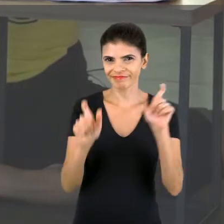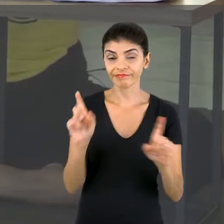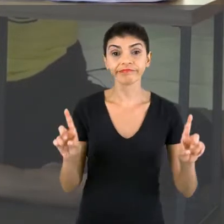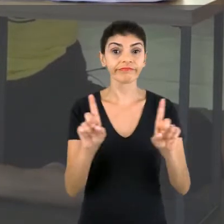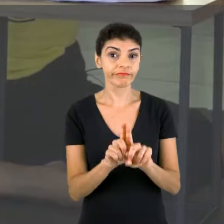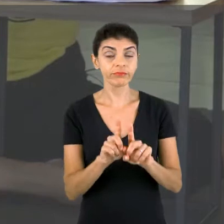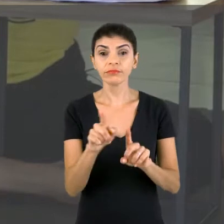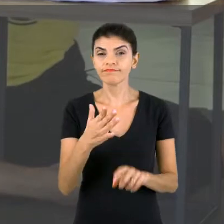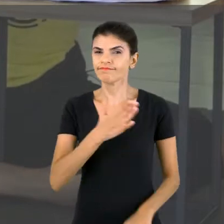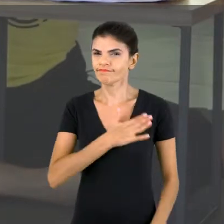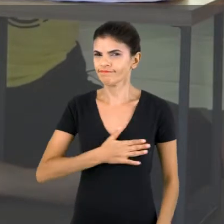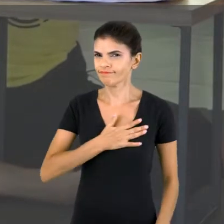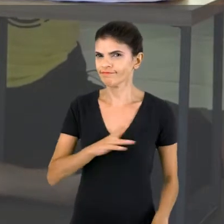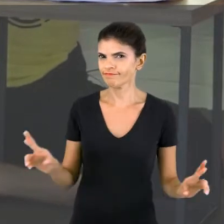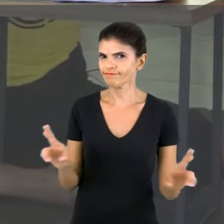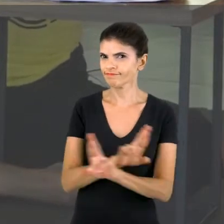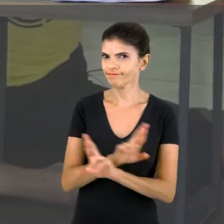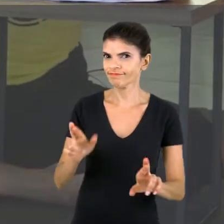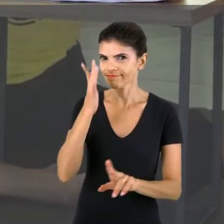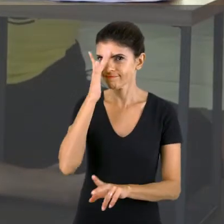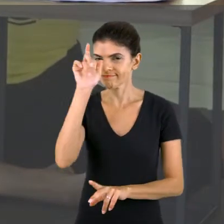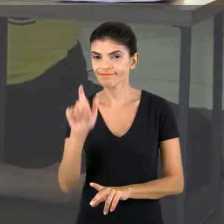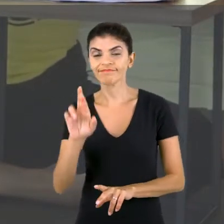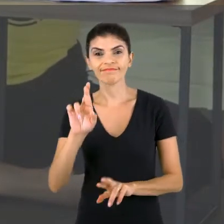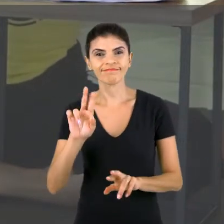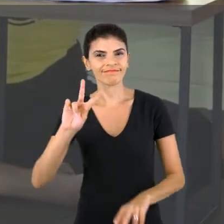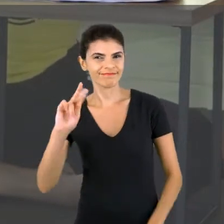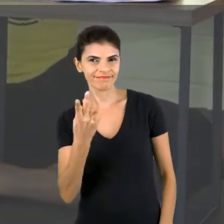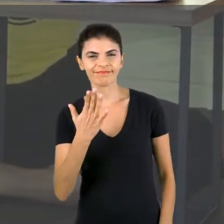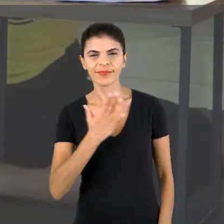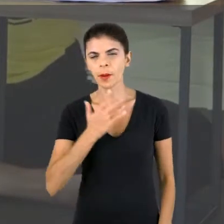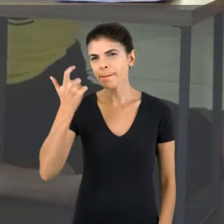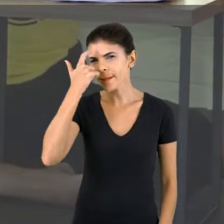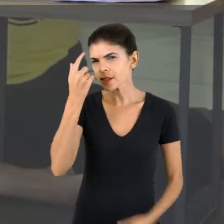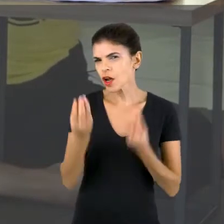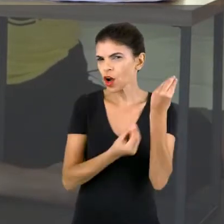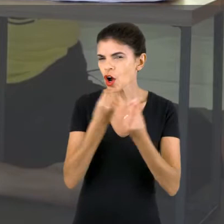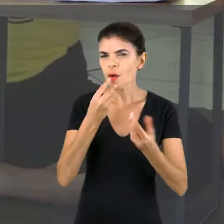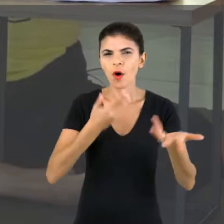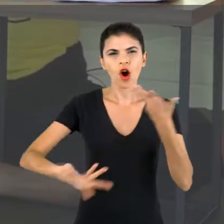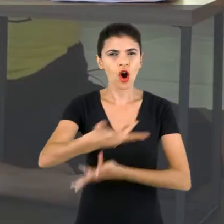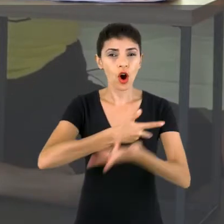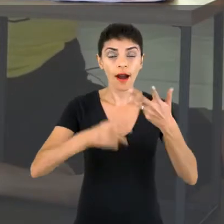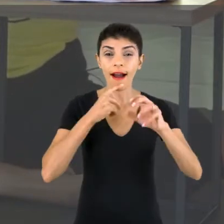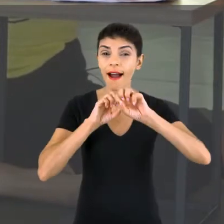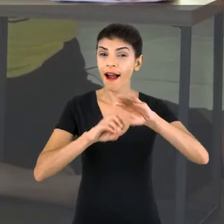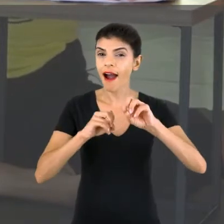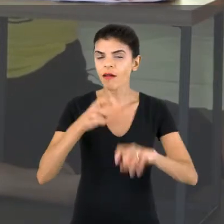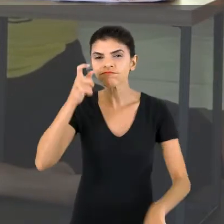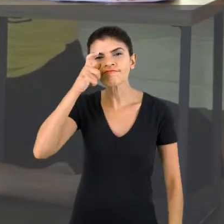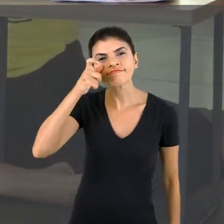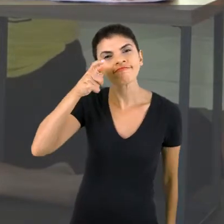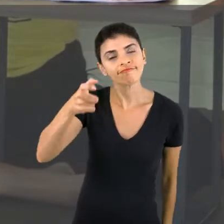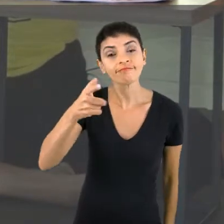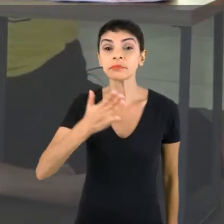de companhia. Para quem gosta de relações humanas e dinâmicas e pensar o coletivo, eu acho que essa é uma das